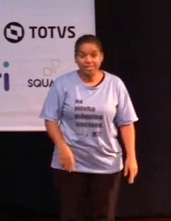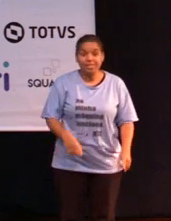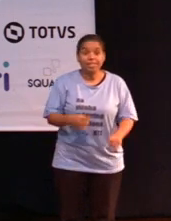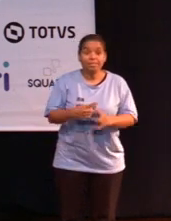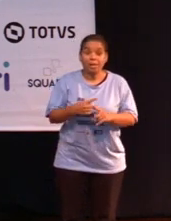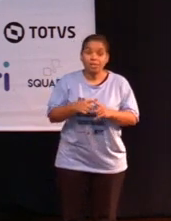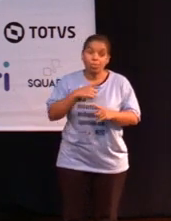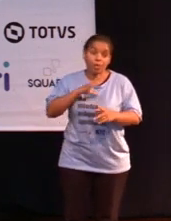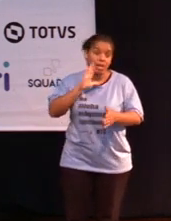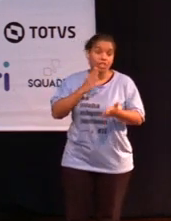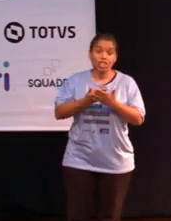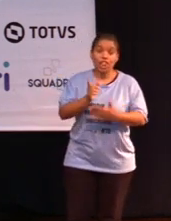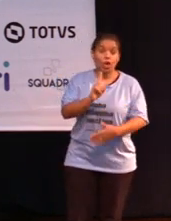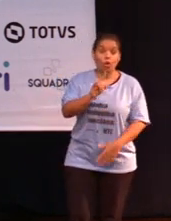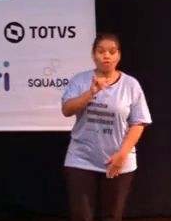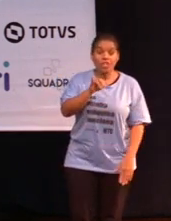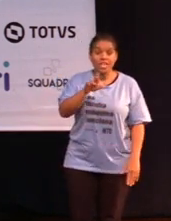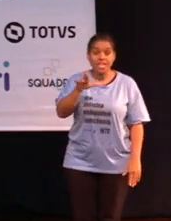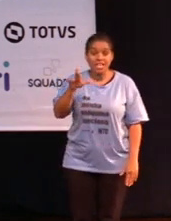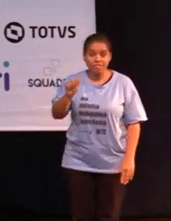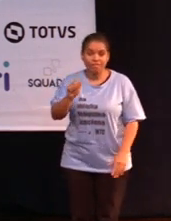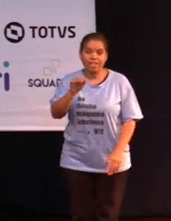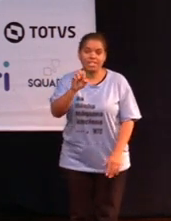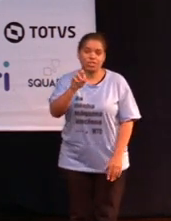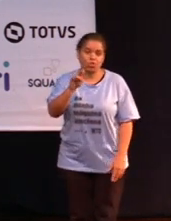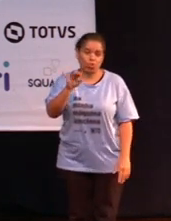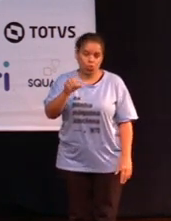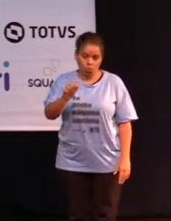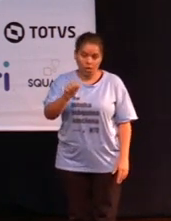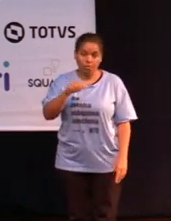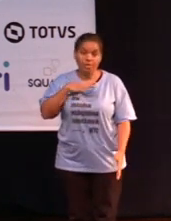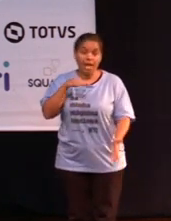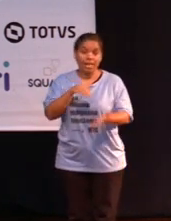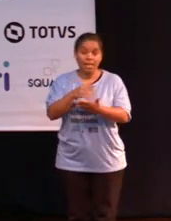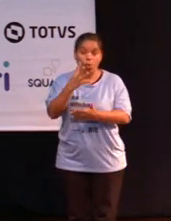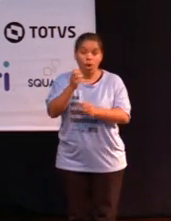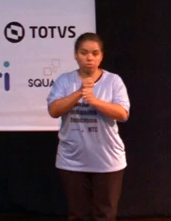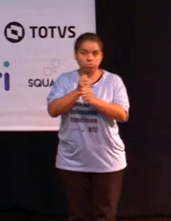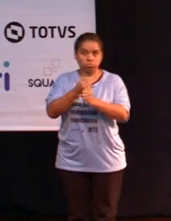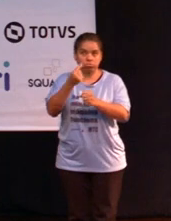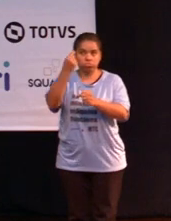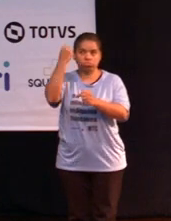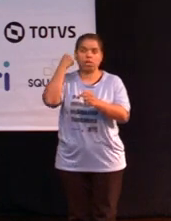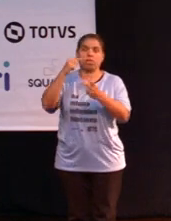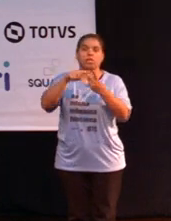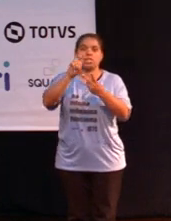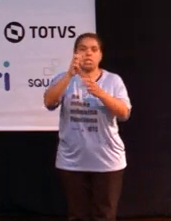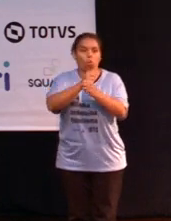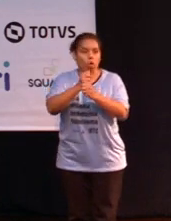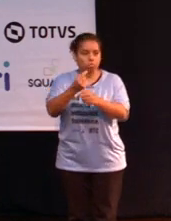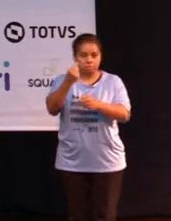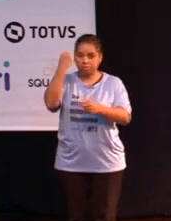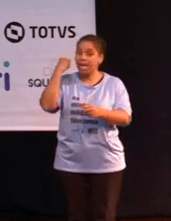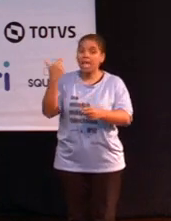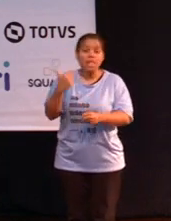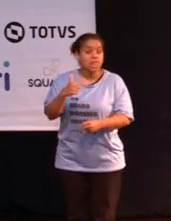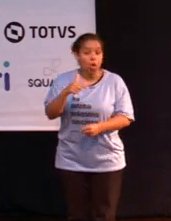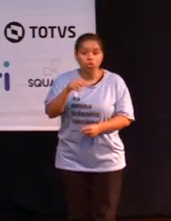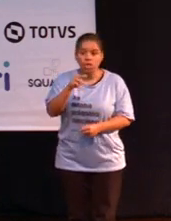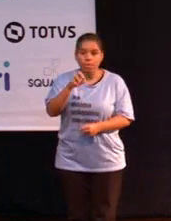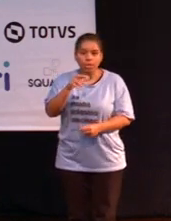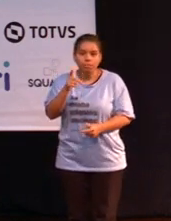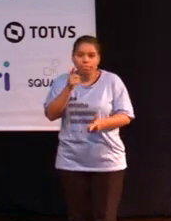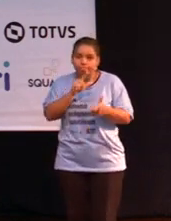porque a gente não confia na infraestrutura a estrutura até quatro anos atrás até cinco anos atrás não havia mecanismos e